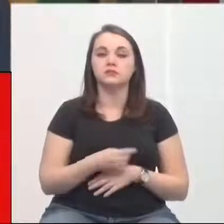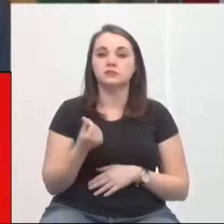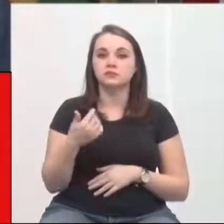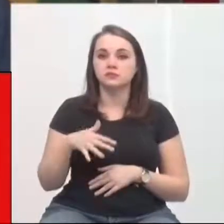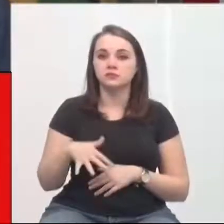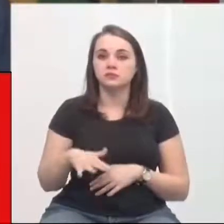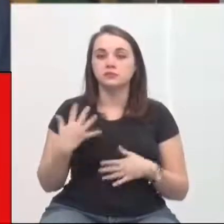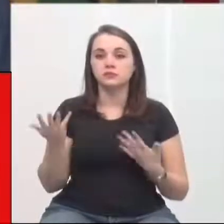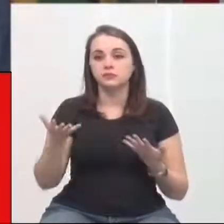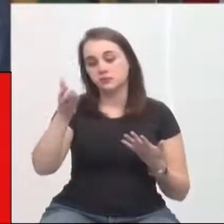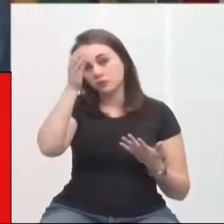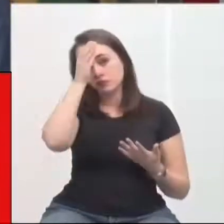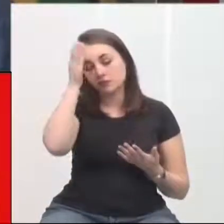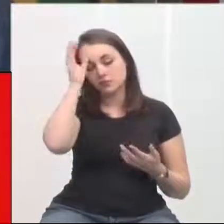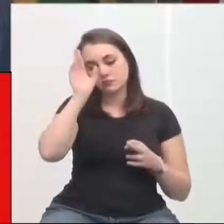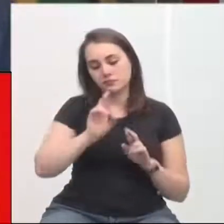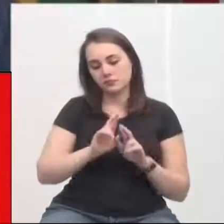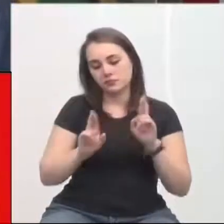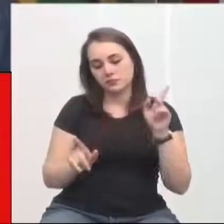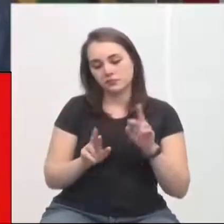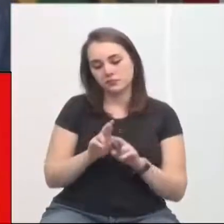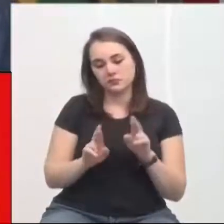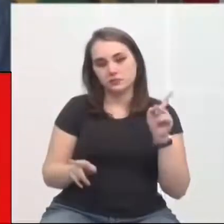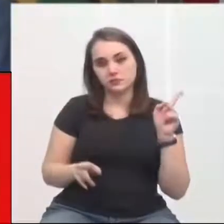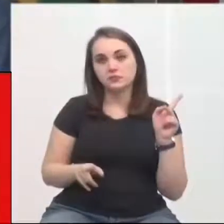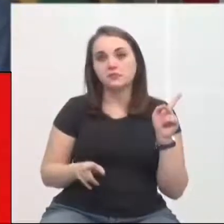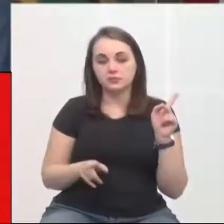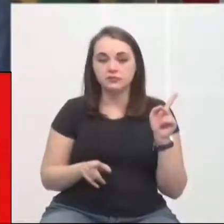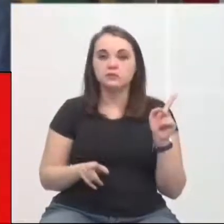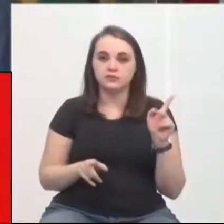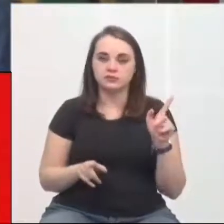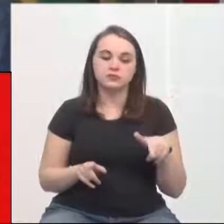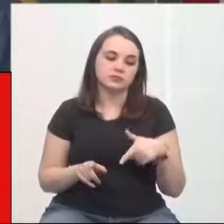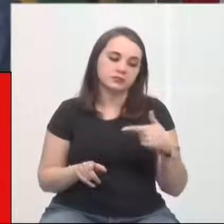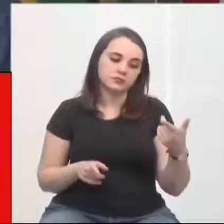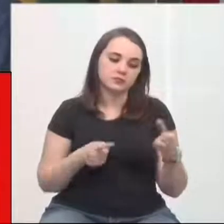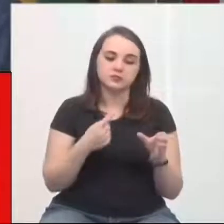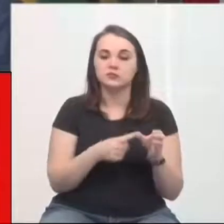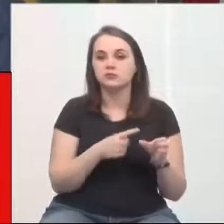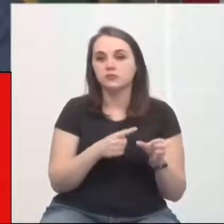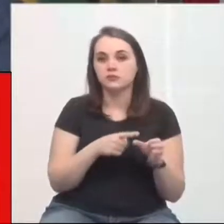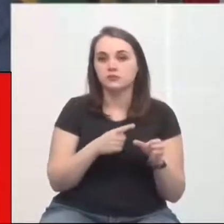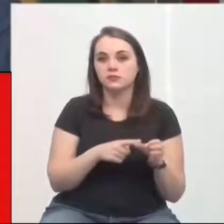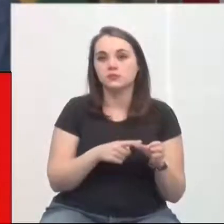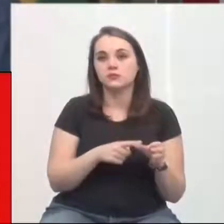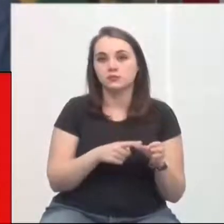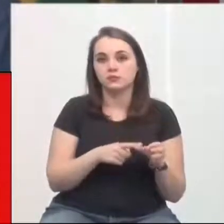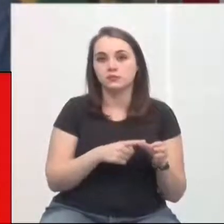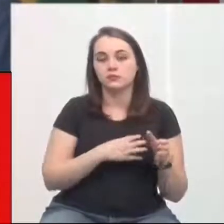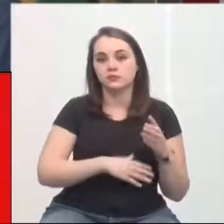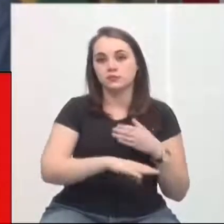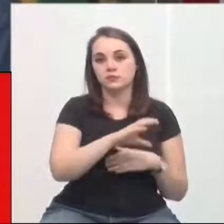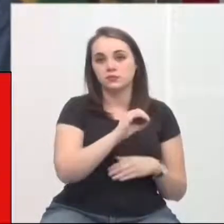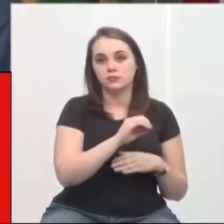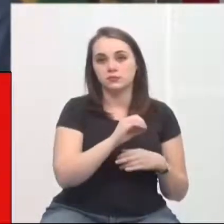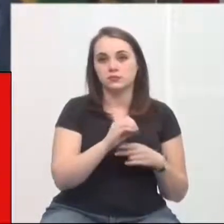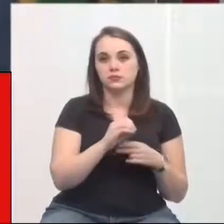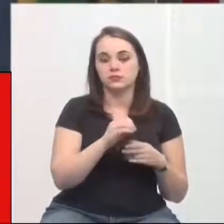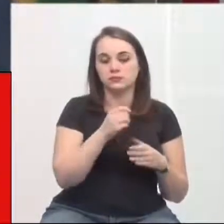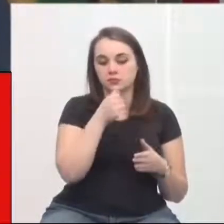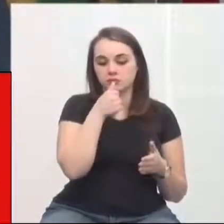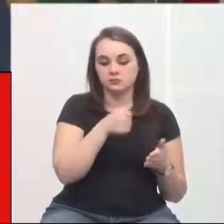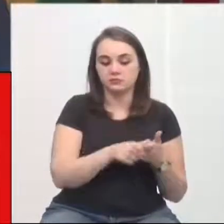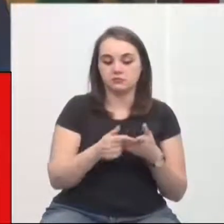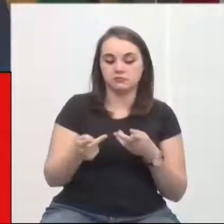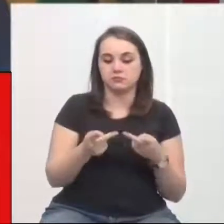Então, Criciúma destoa, mas destoa muito, de municípios que têm, por exemplo, 0 cartas-convites, e nós passamos